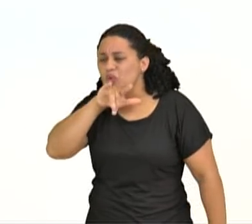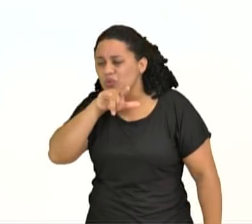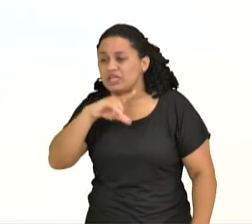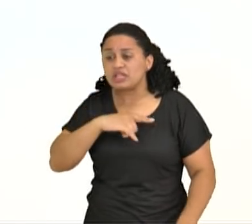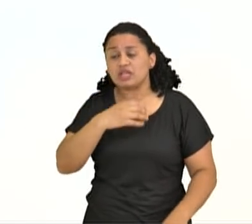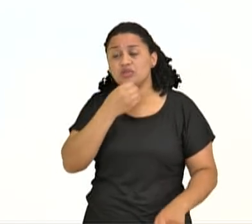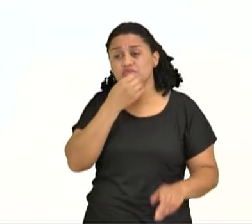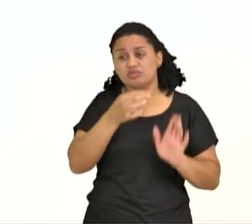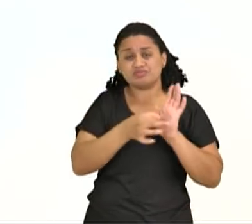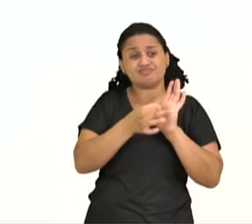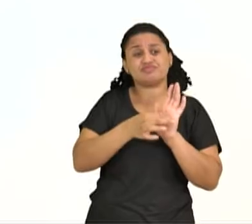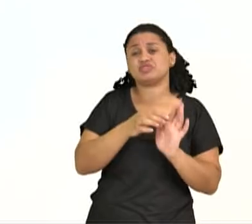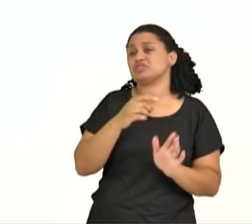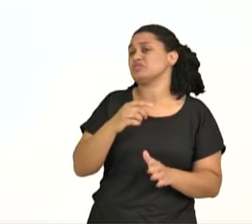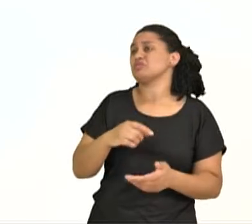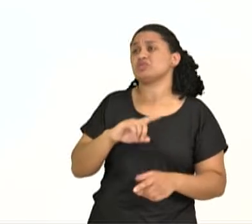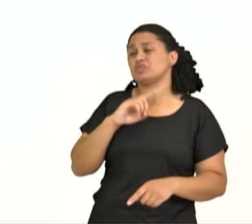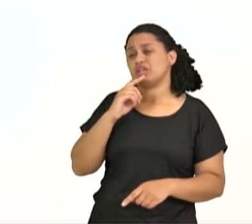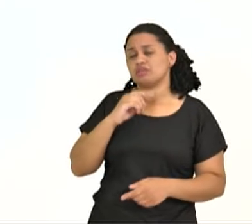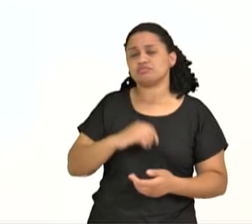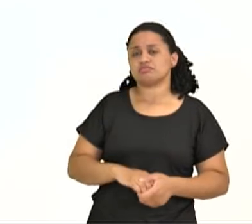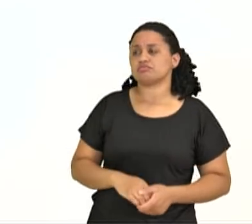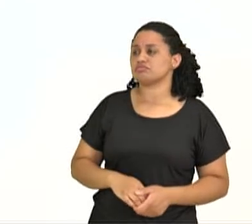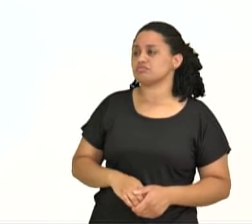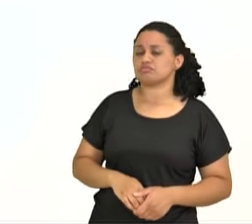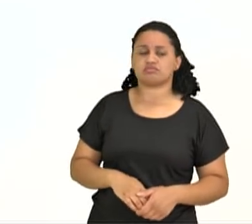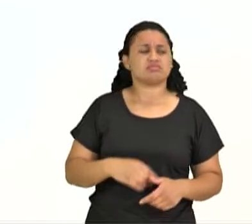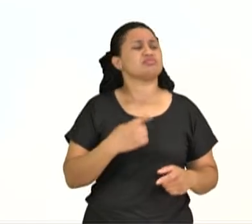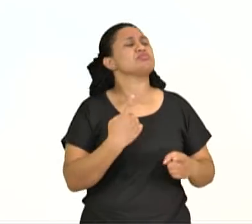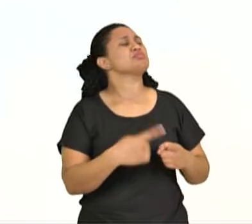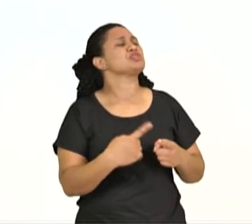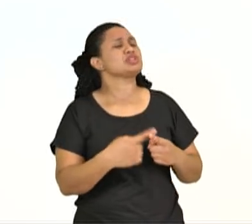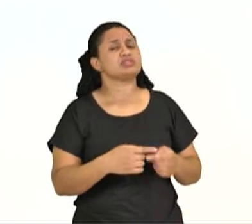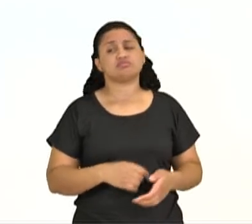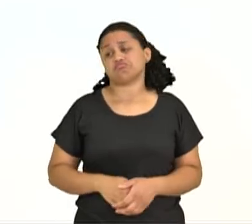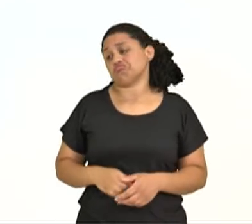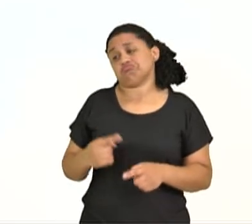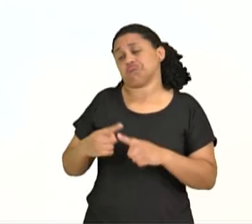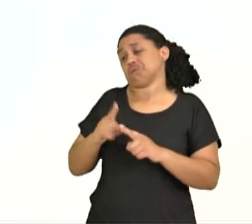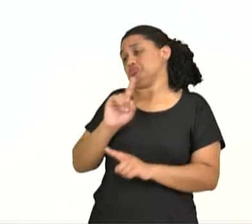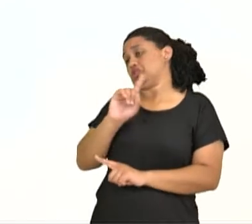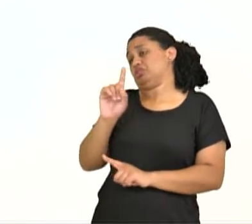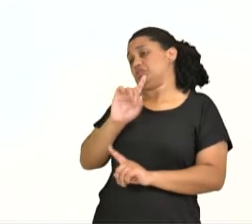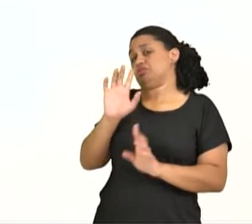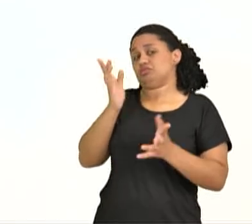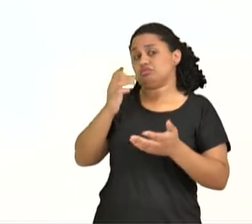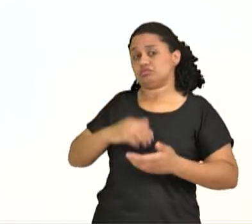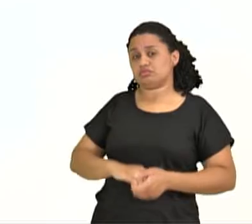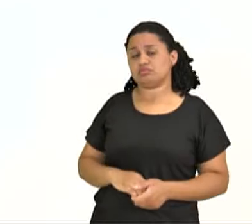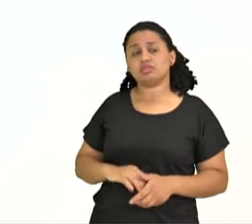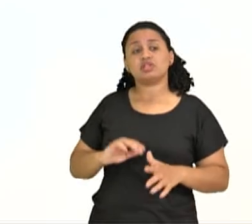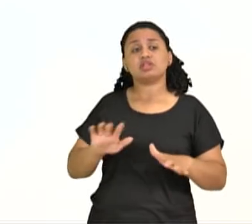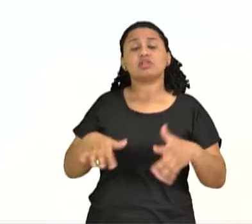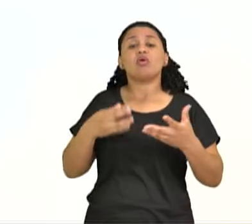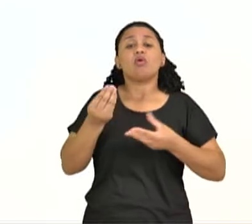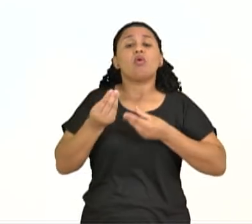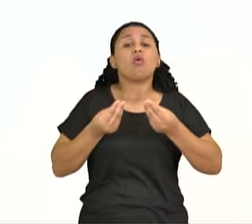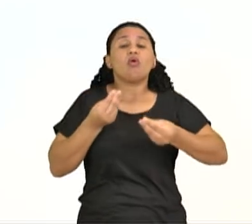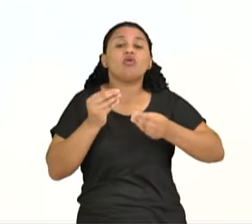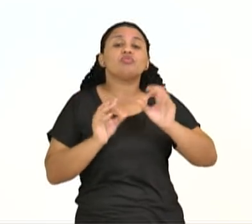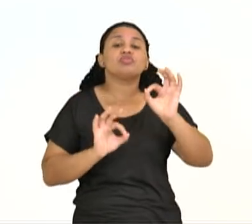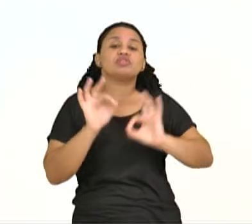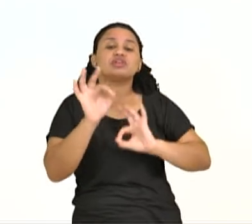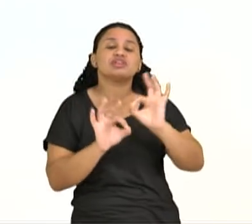por quê? Por que não? Né? Como formular argumentos para expor uma